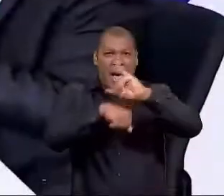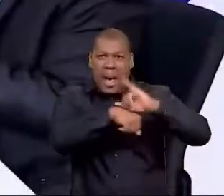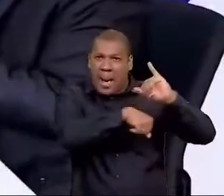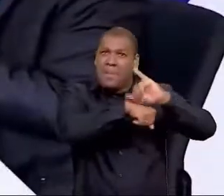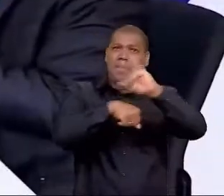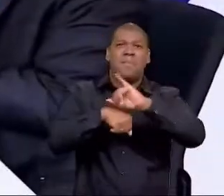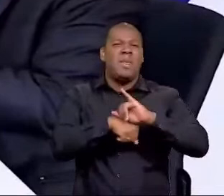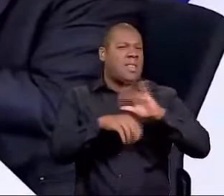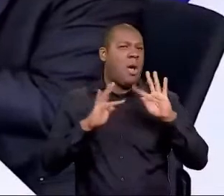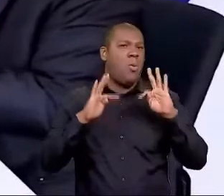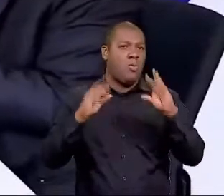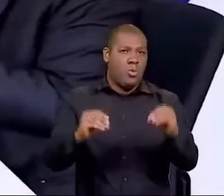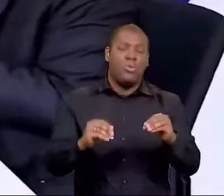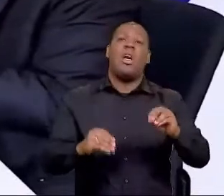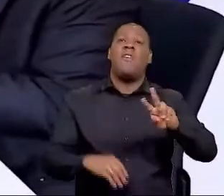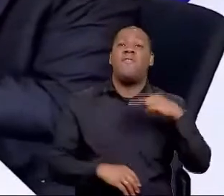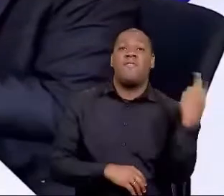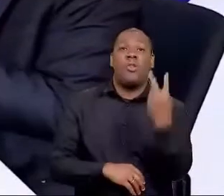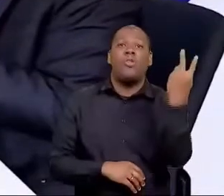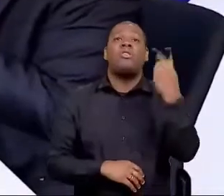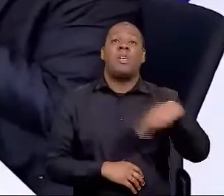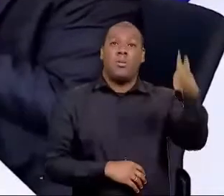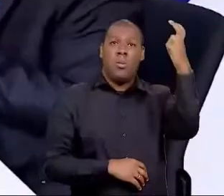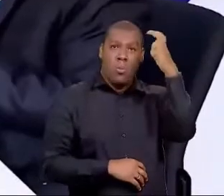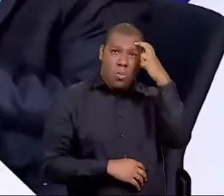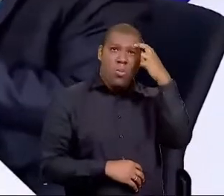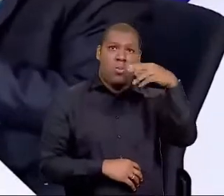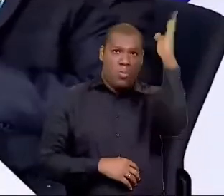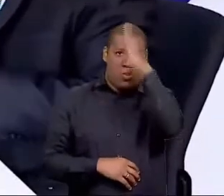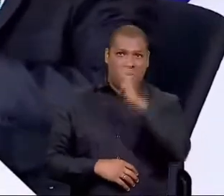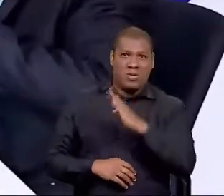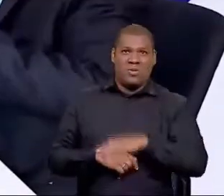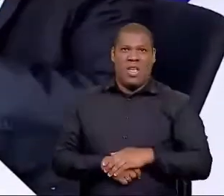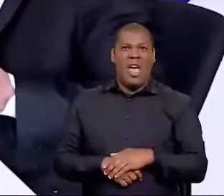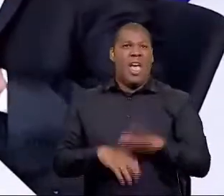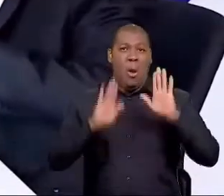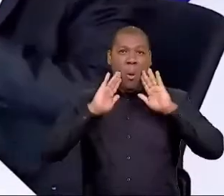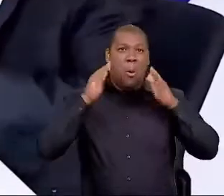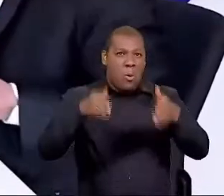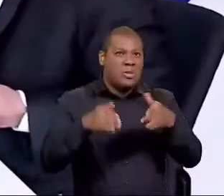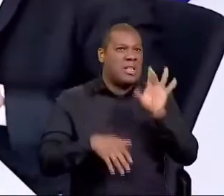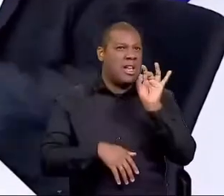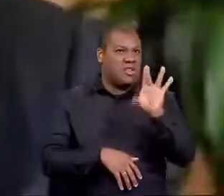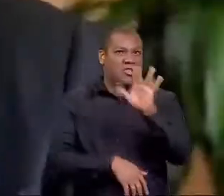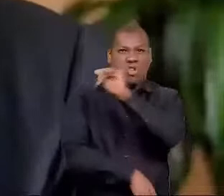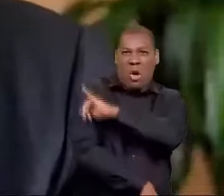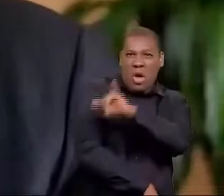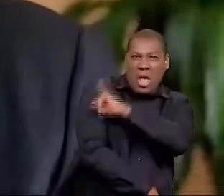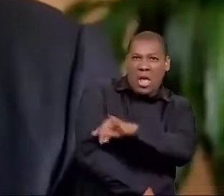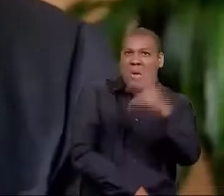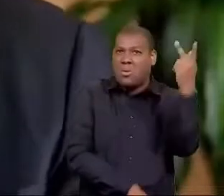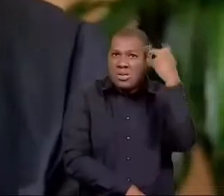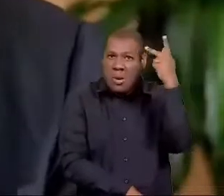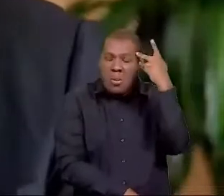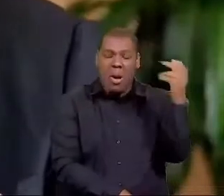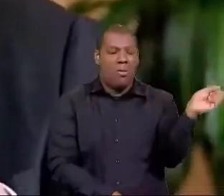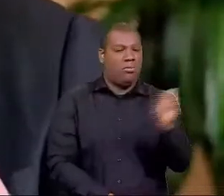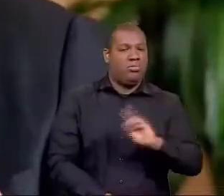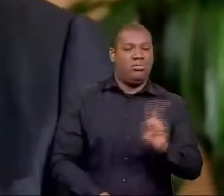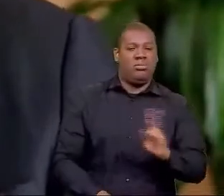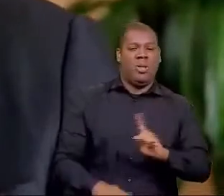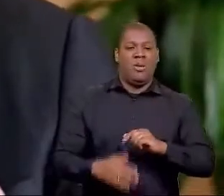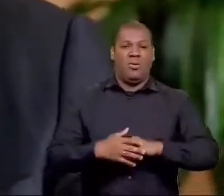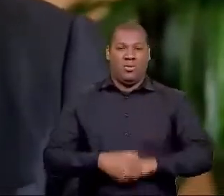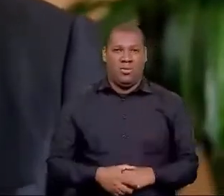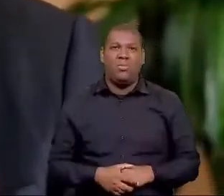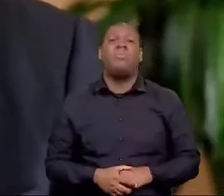sabe, saia do eixo Rio-São Paulo, que é muito importante do ponto de vista da quantidade de artistas, da produção cultural, mas a